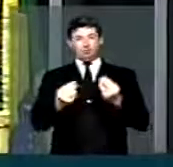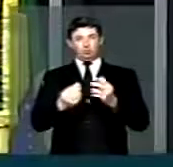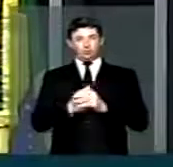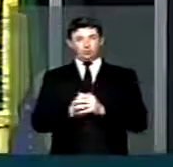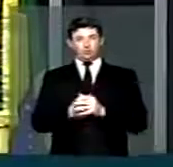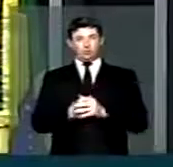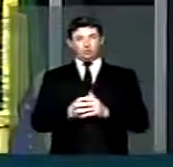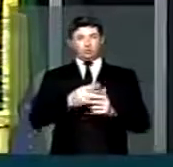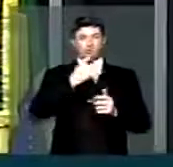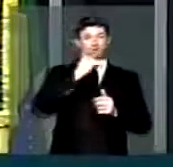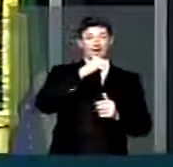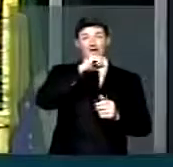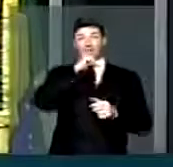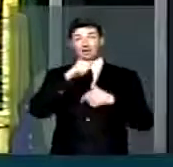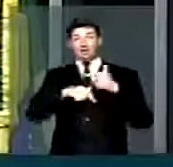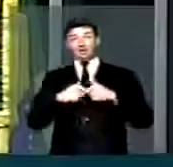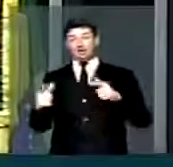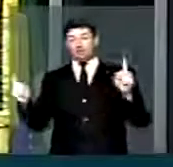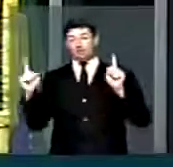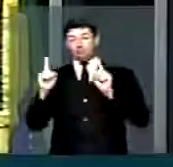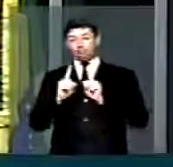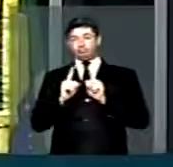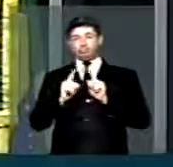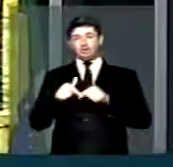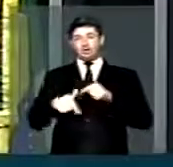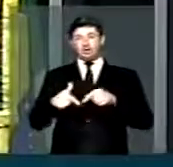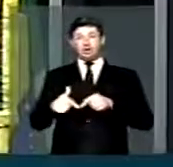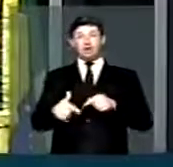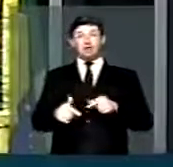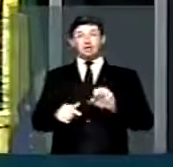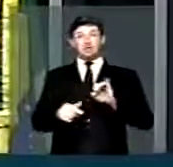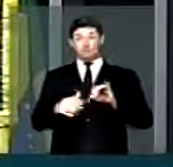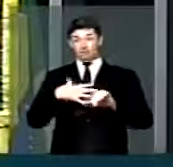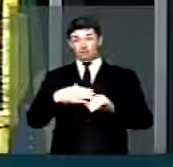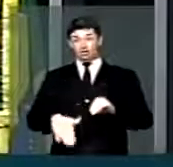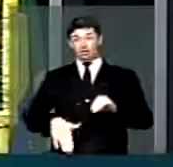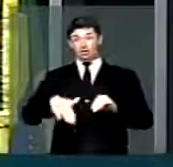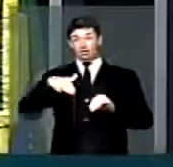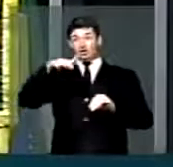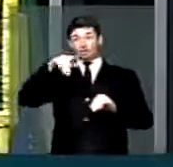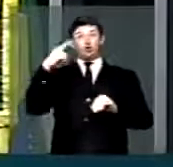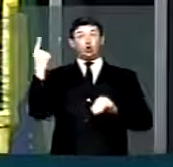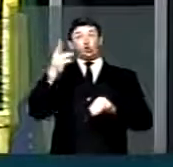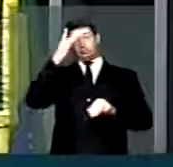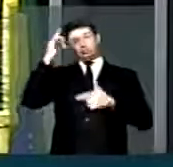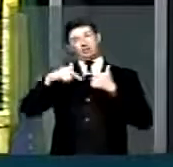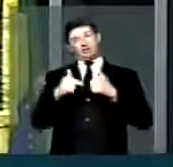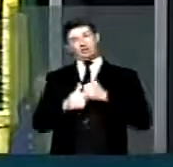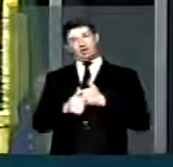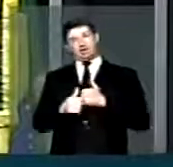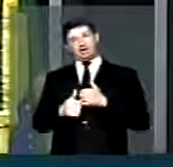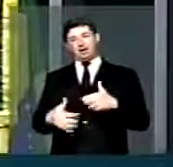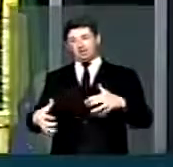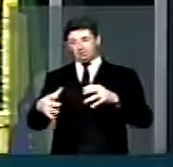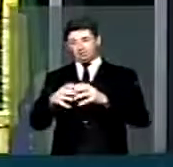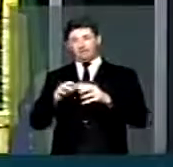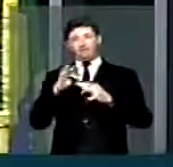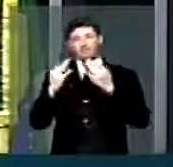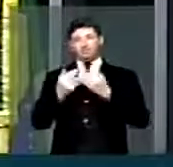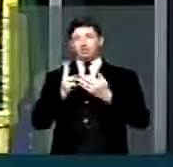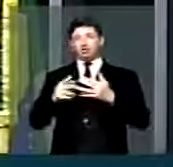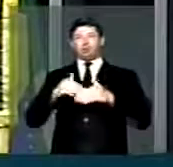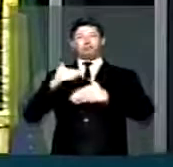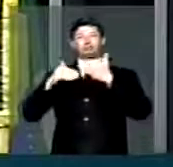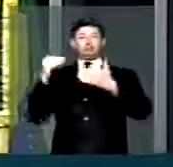trabalham para sustentar toda a família. Olha que os meninos crescem, todo mundo vai trabalhar. Estou vendo o deputado